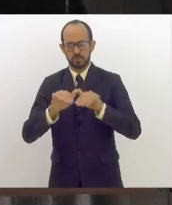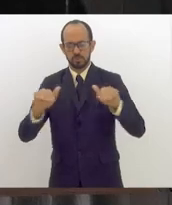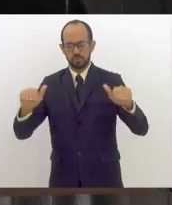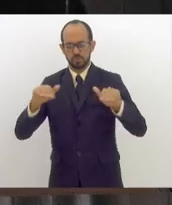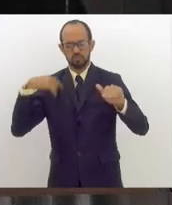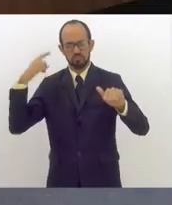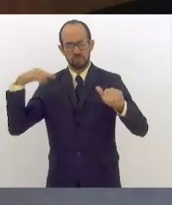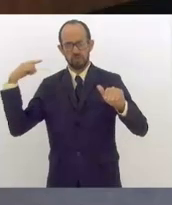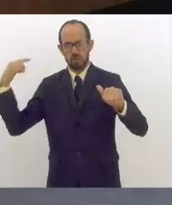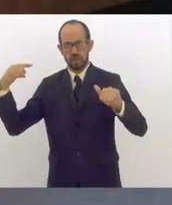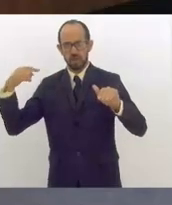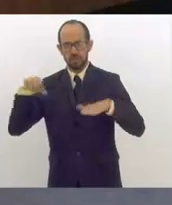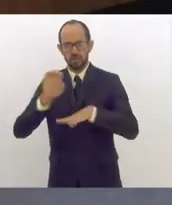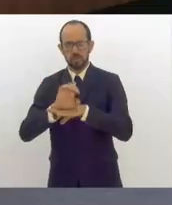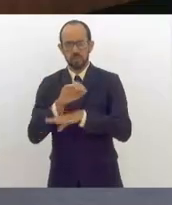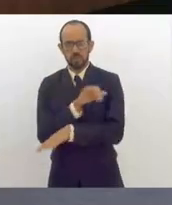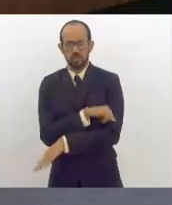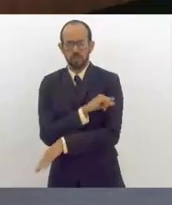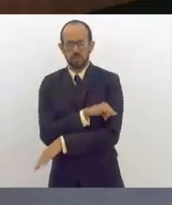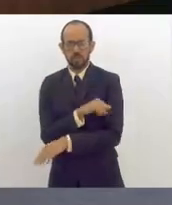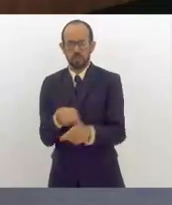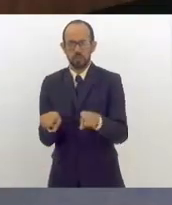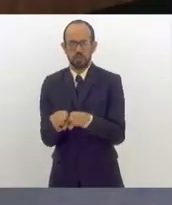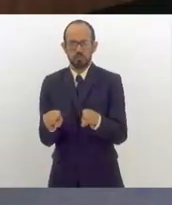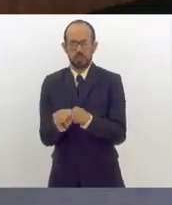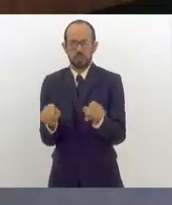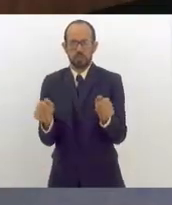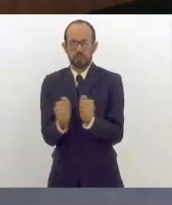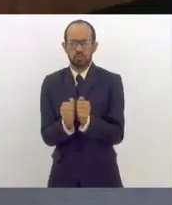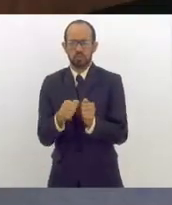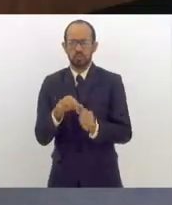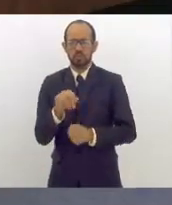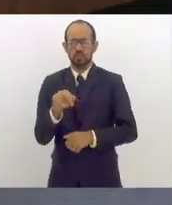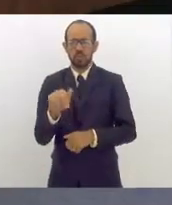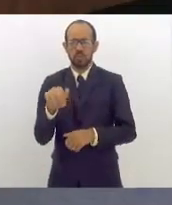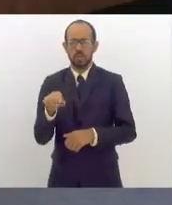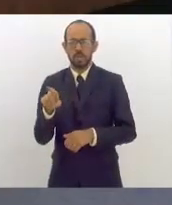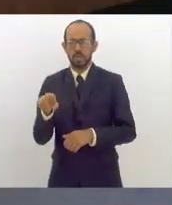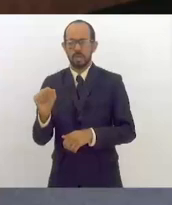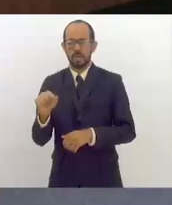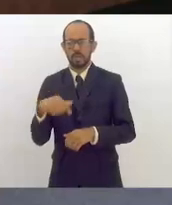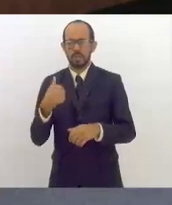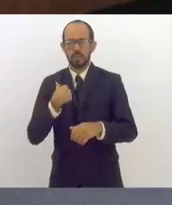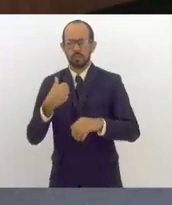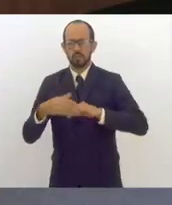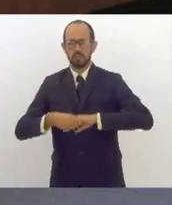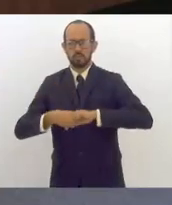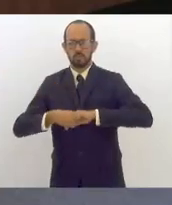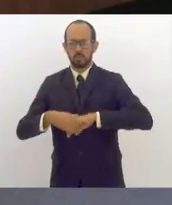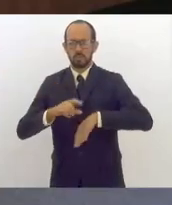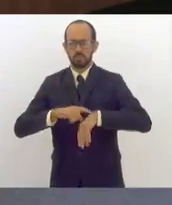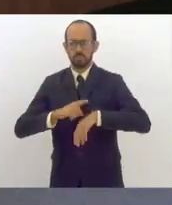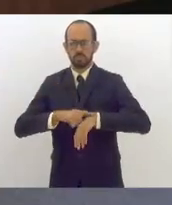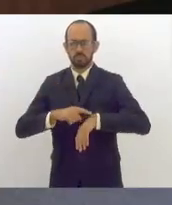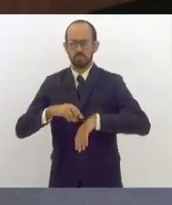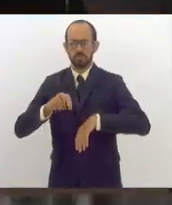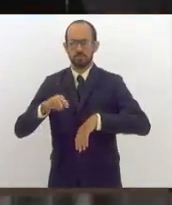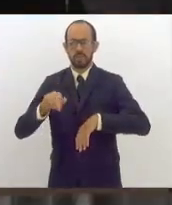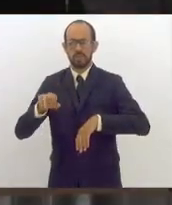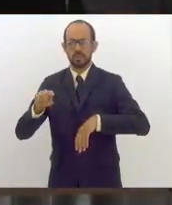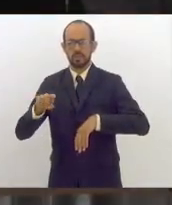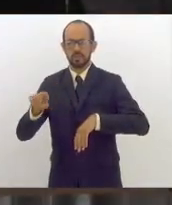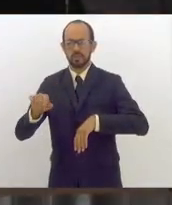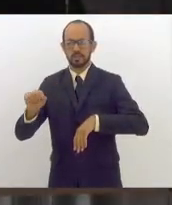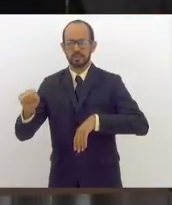Federal ao lado da minha também querida amiga Fernanda torchmann também cumprimento nesse momento Marisa gaudio